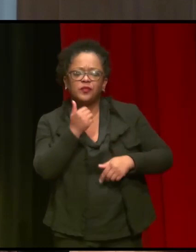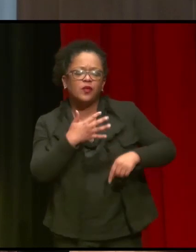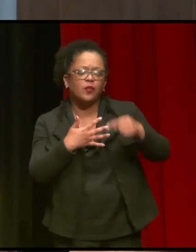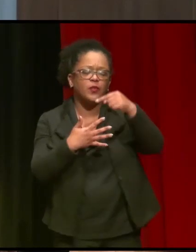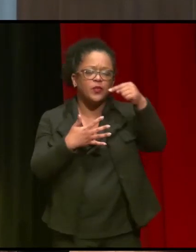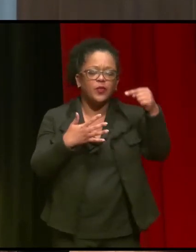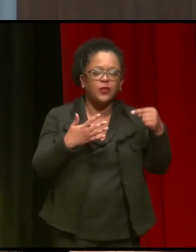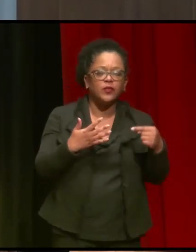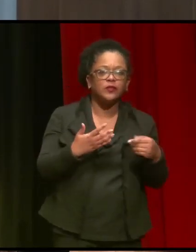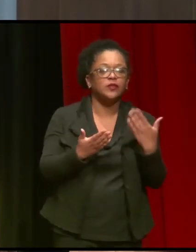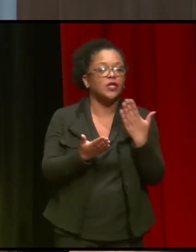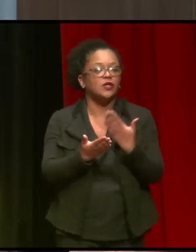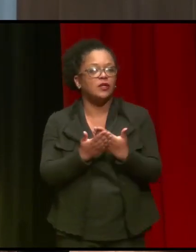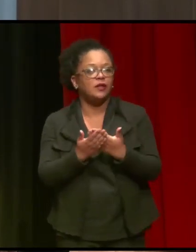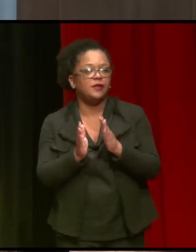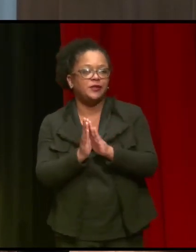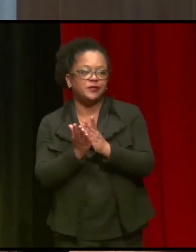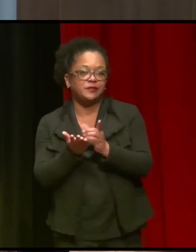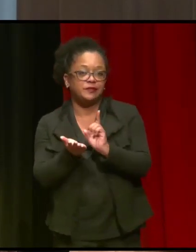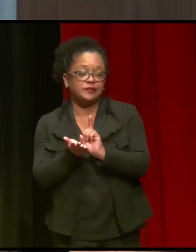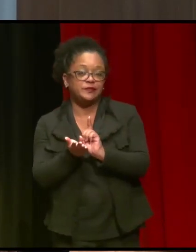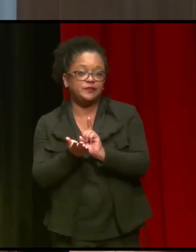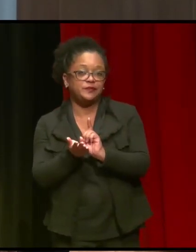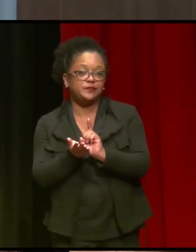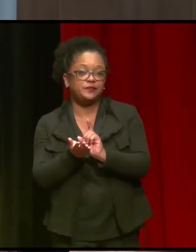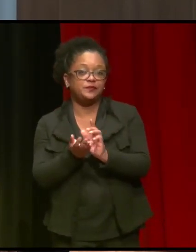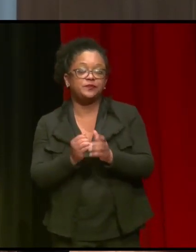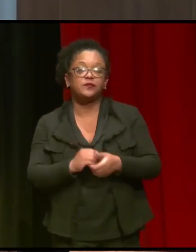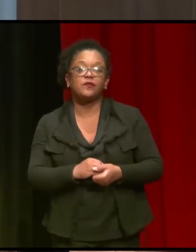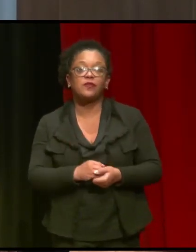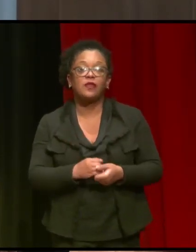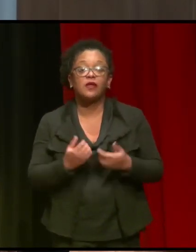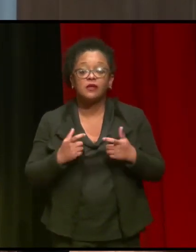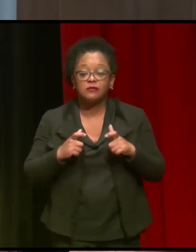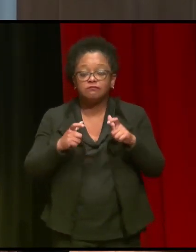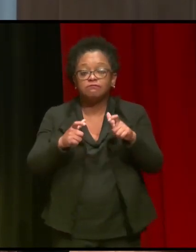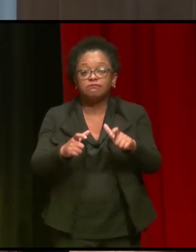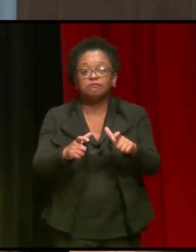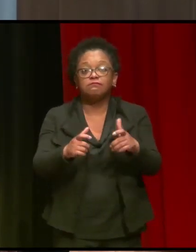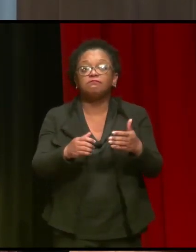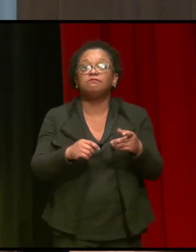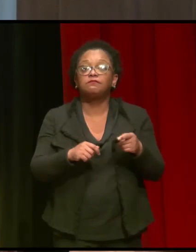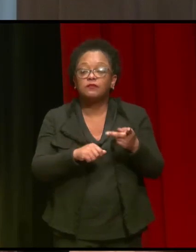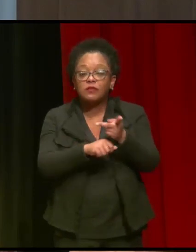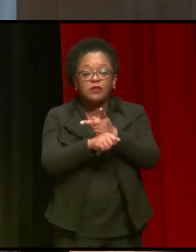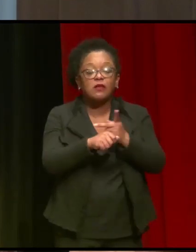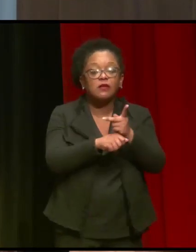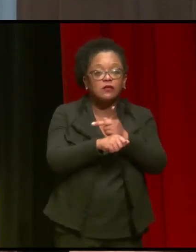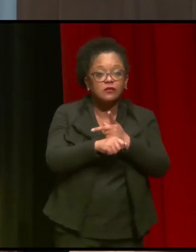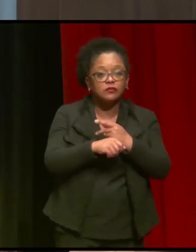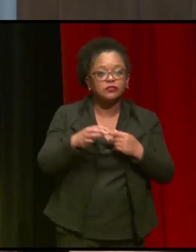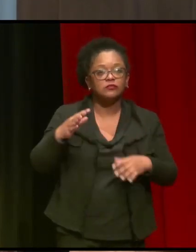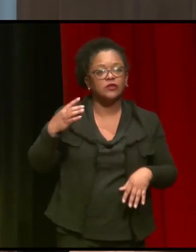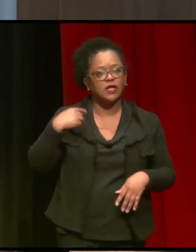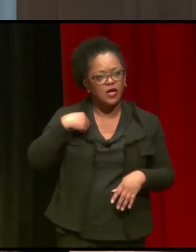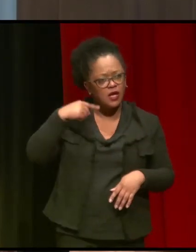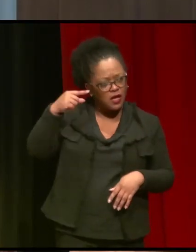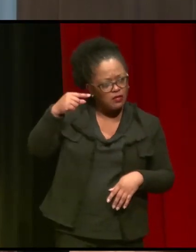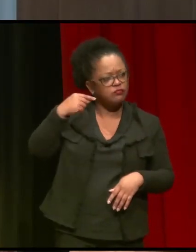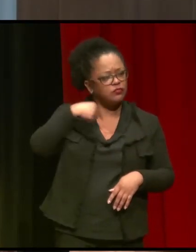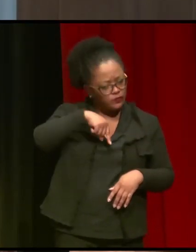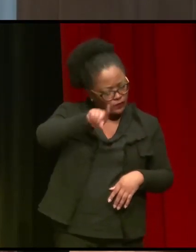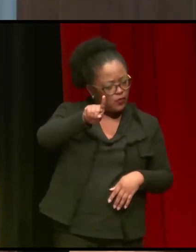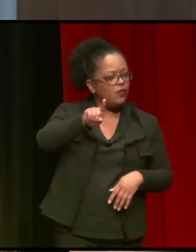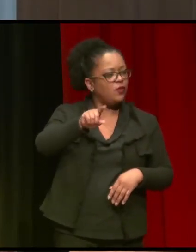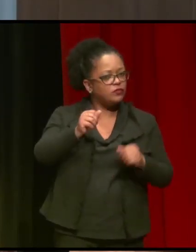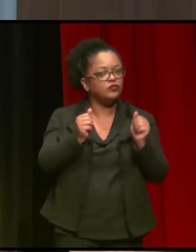estudo bíblico lá com eles. Não eram da minha igreja, mas eu achei um lugar. Precisava de um pastor, eu estou lá. Estou lá